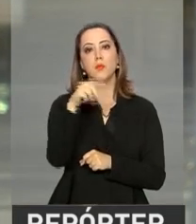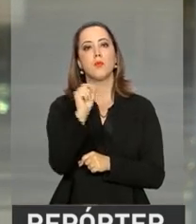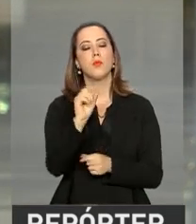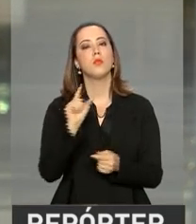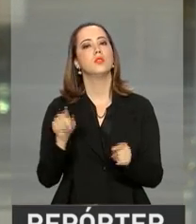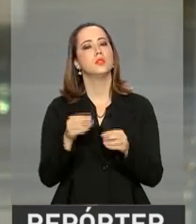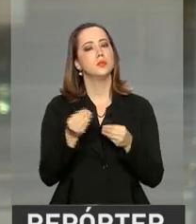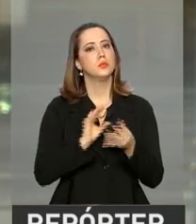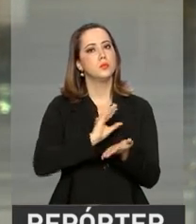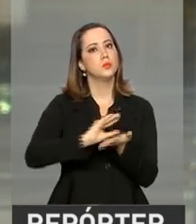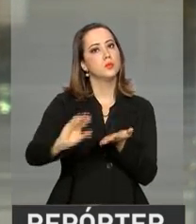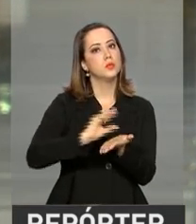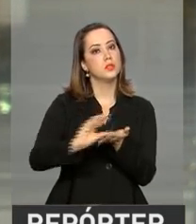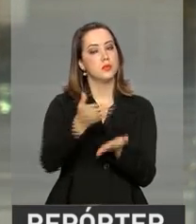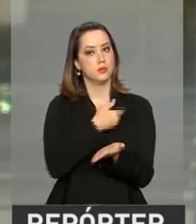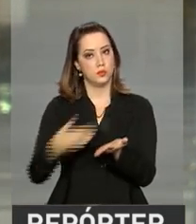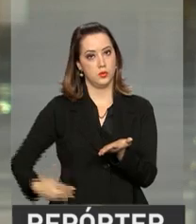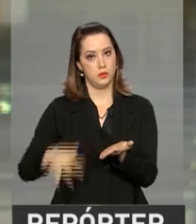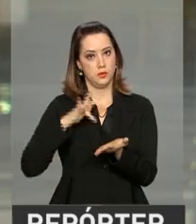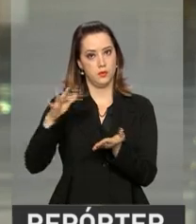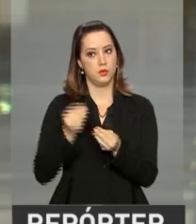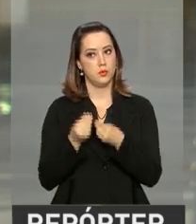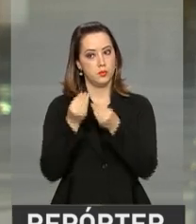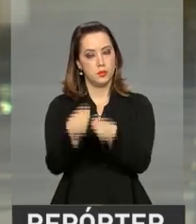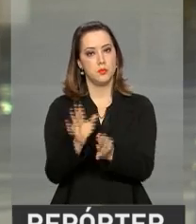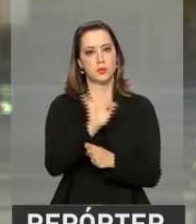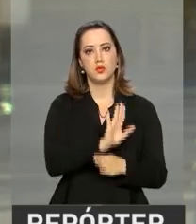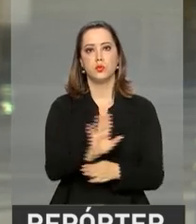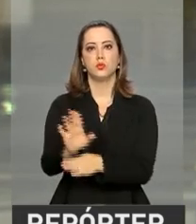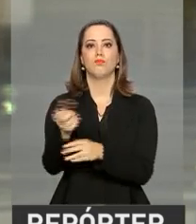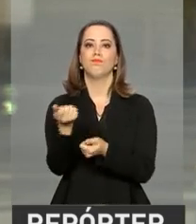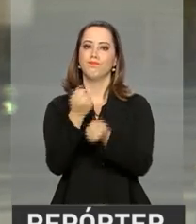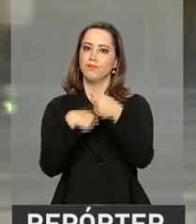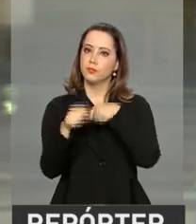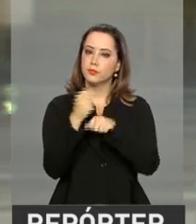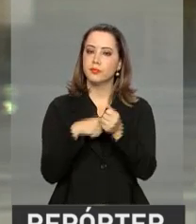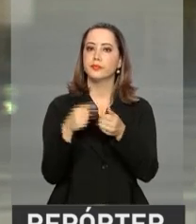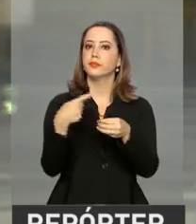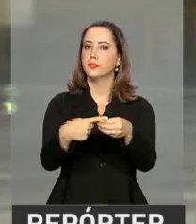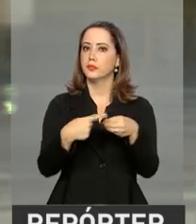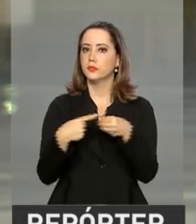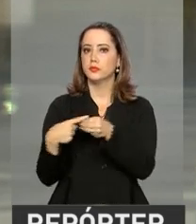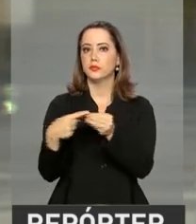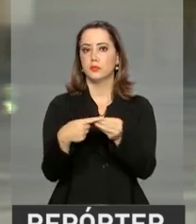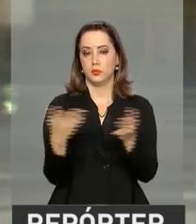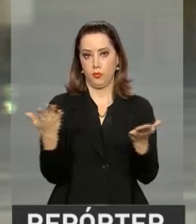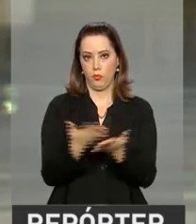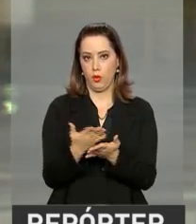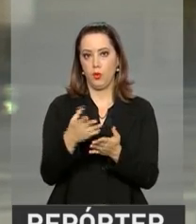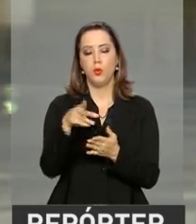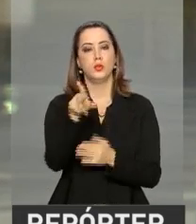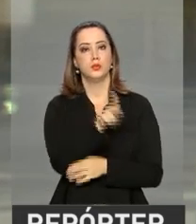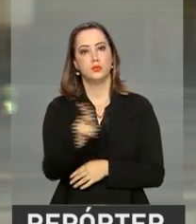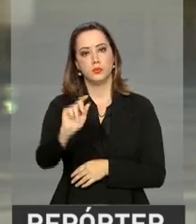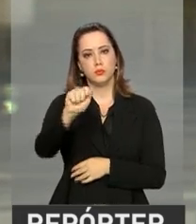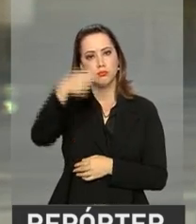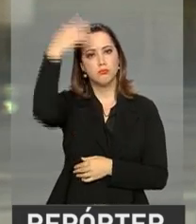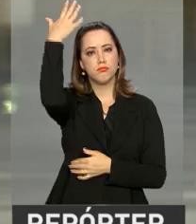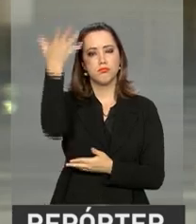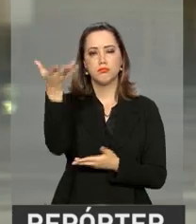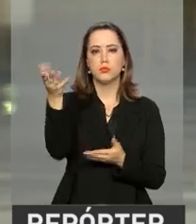recurso que é transferido pela união para compor o orçamento Municipal o presidente temer recebeu aqui no Palácio do Planalto